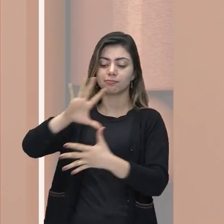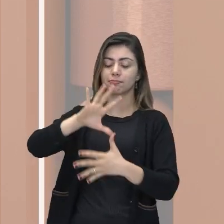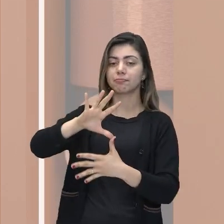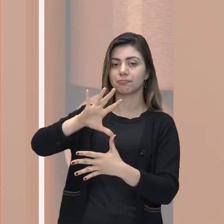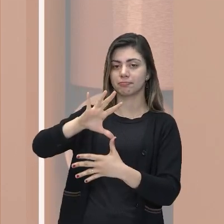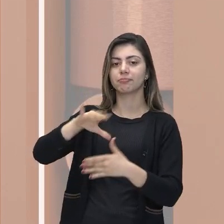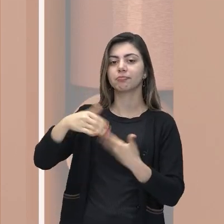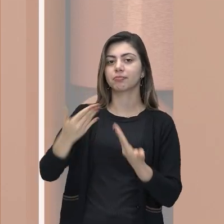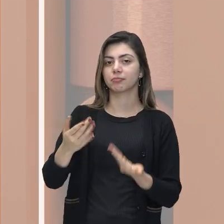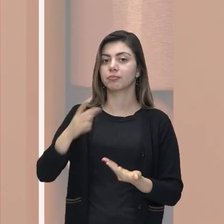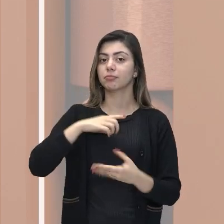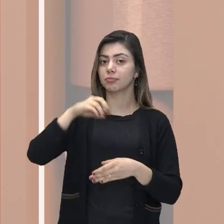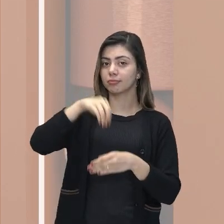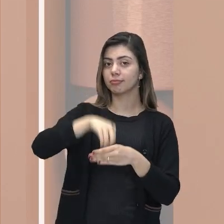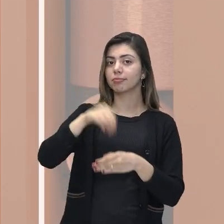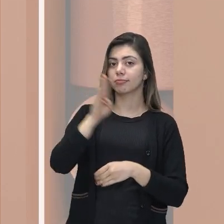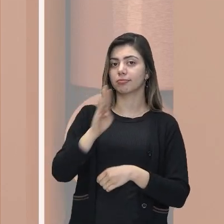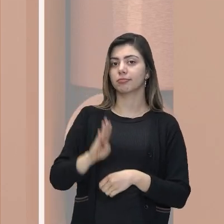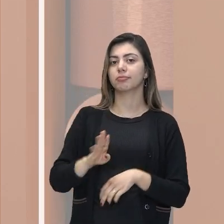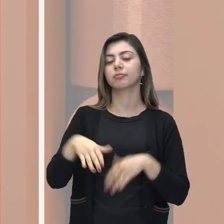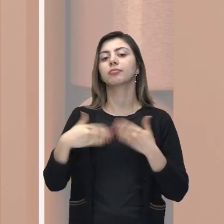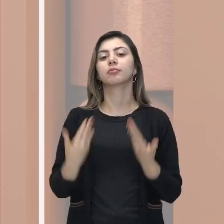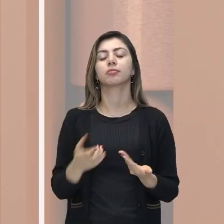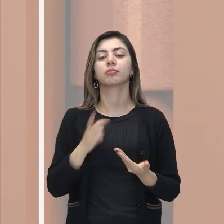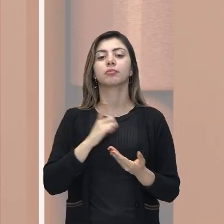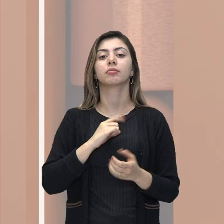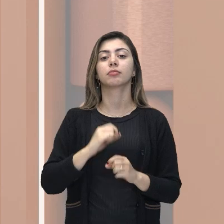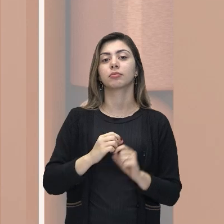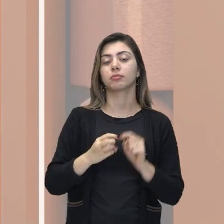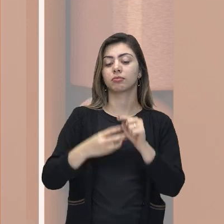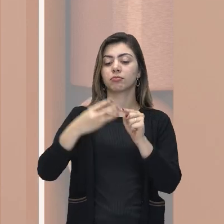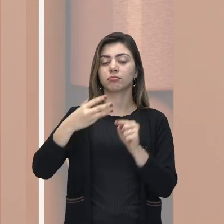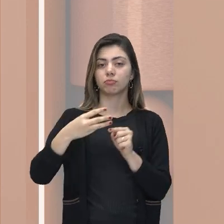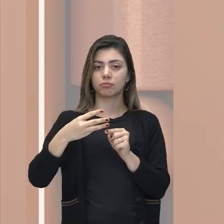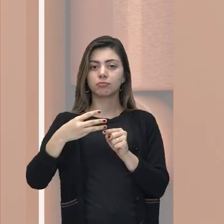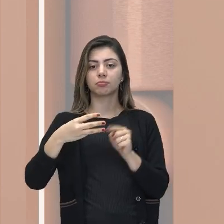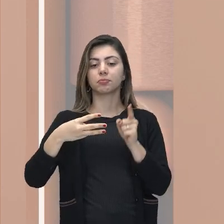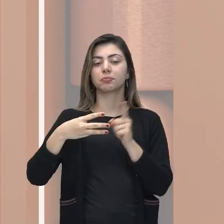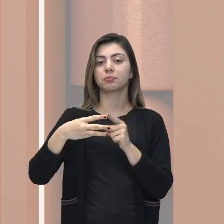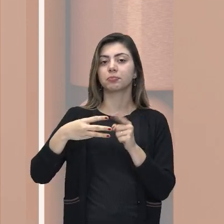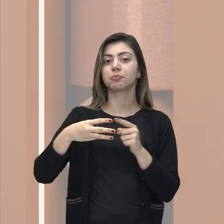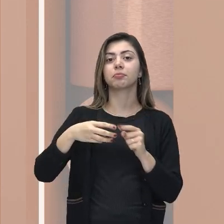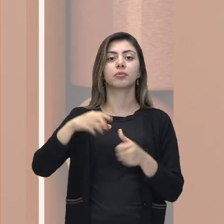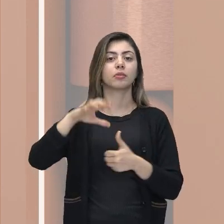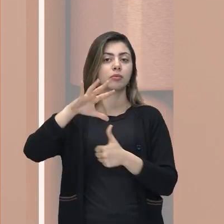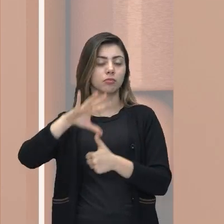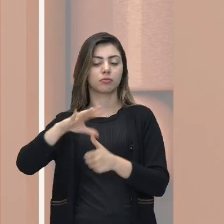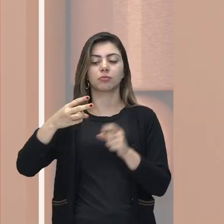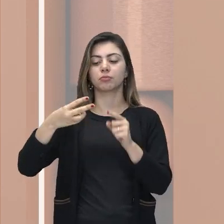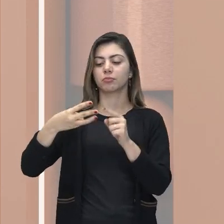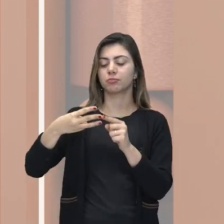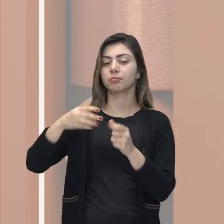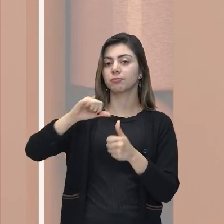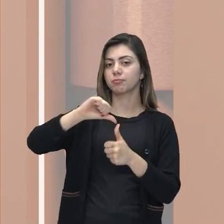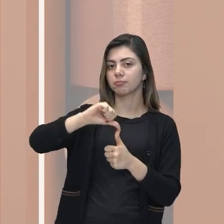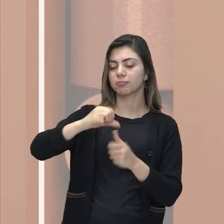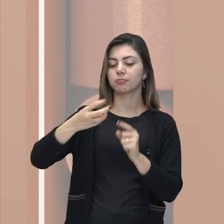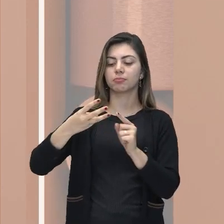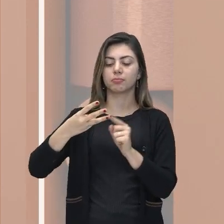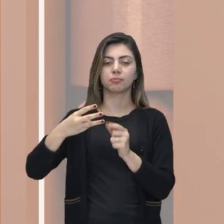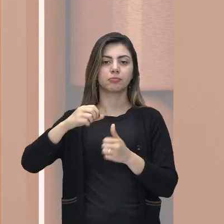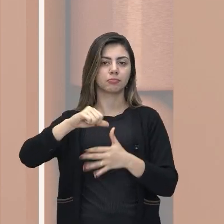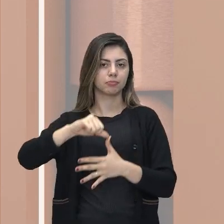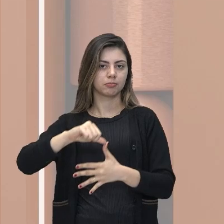onde está o Brasil, ele é dividido em três grandes porções, né? É a América do Norte, a América Central e a América do